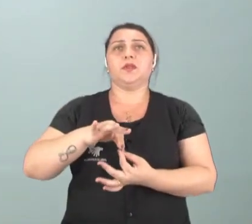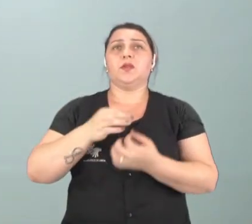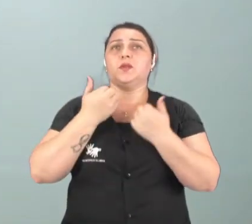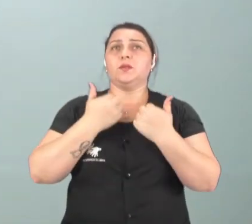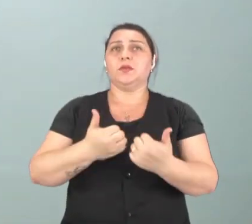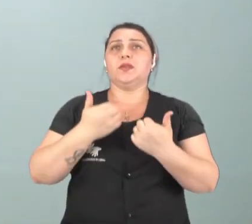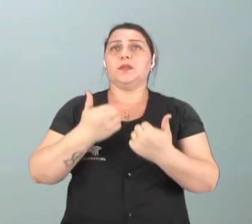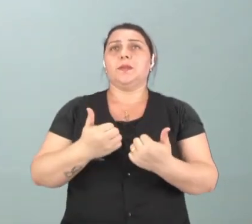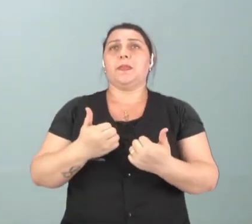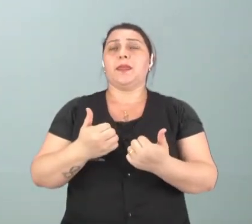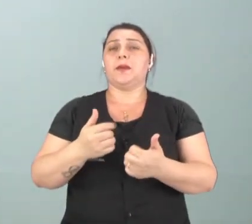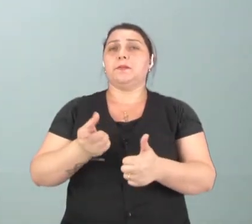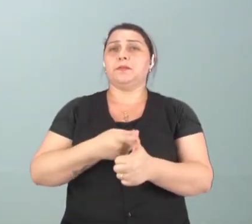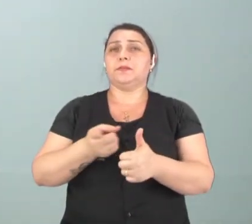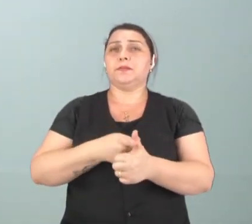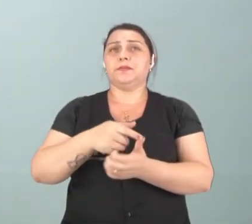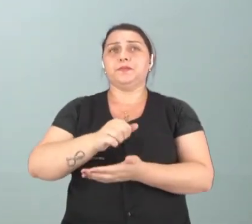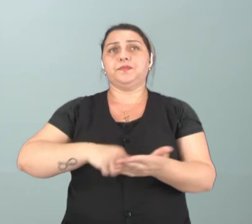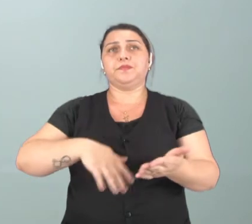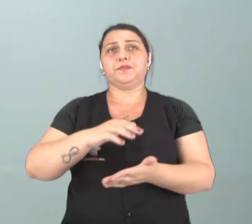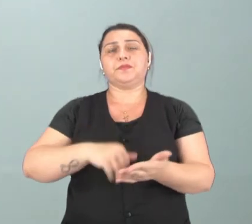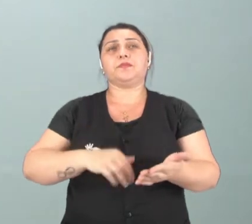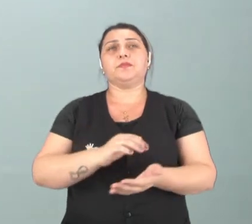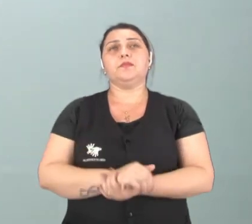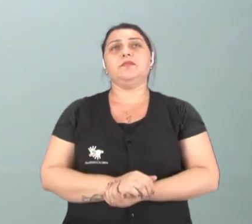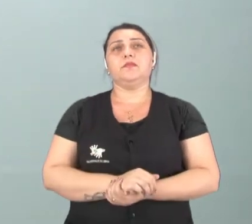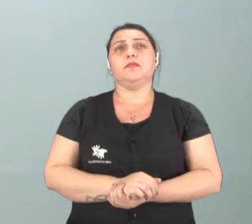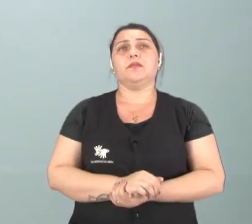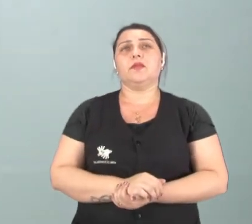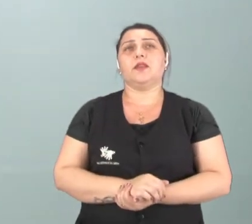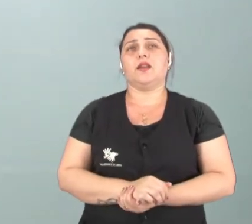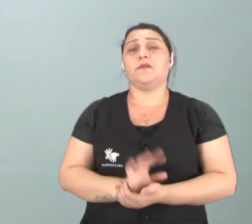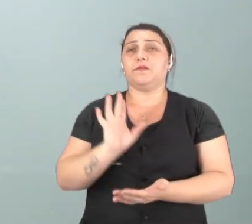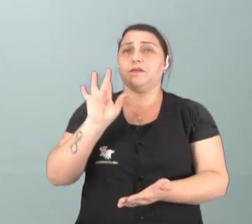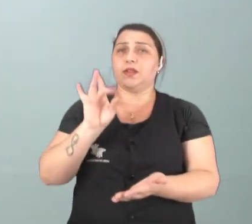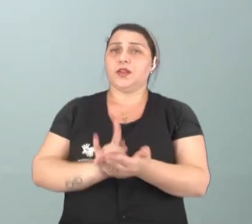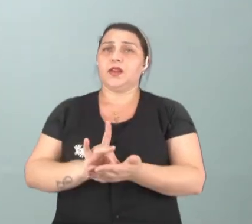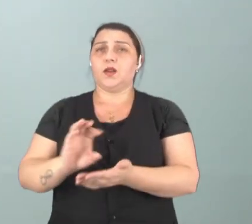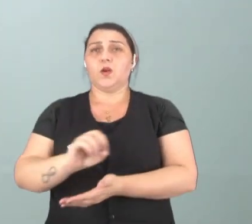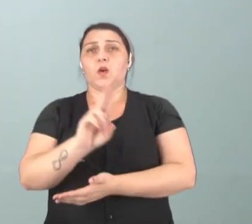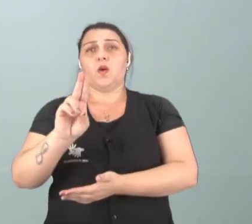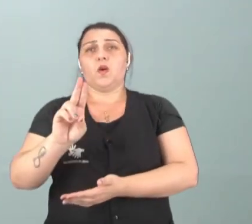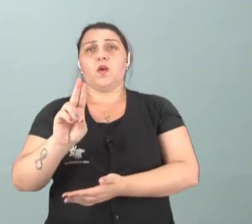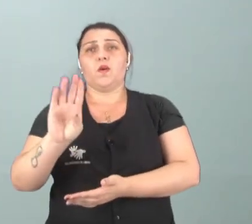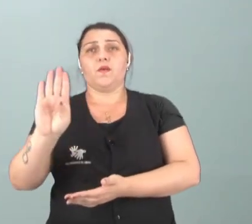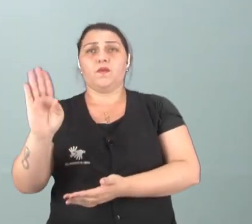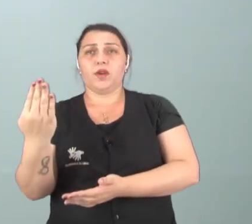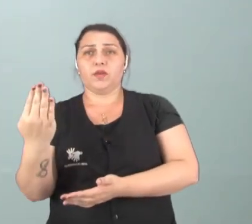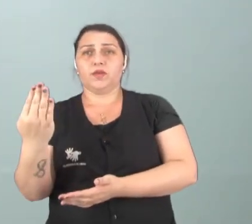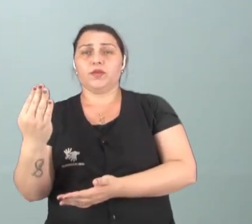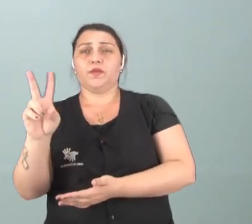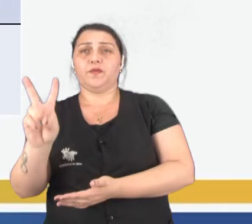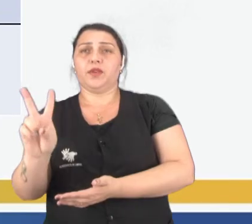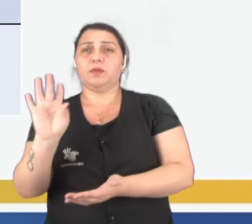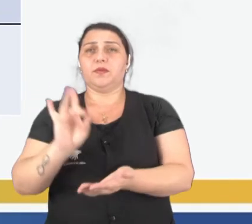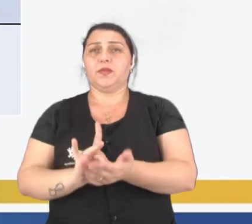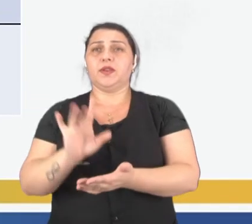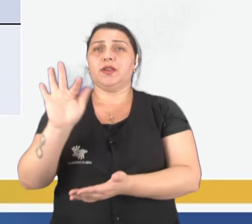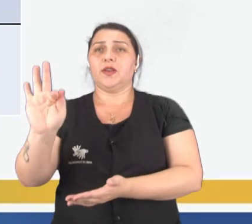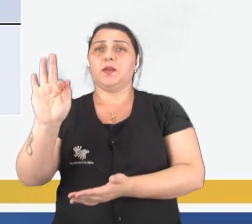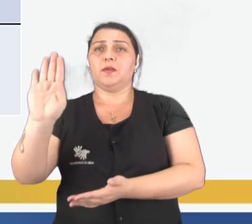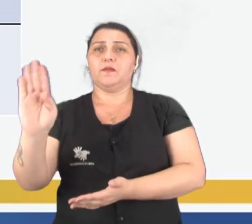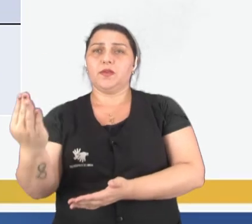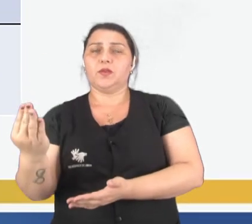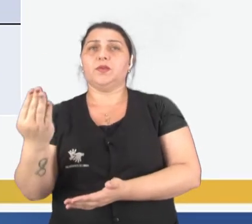Tudo bem? Vamos pro nosso primeiro exercitando. Complete com o verdadeiro, V pra verdadeiro e F pra